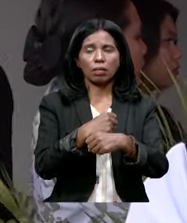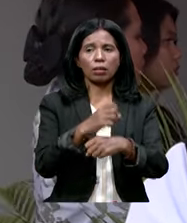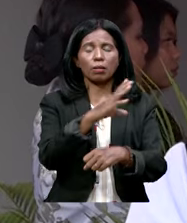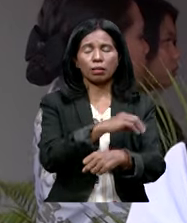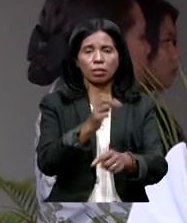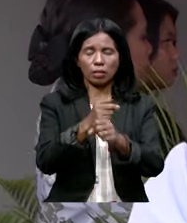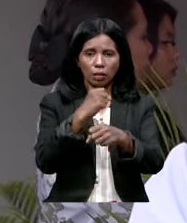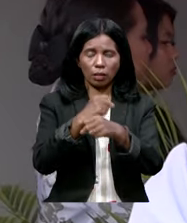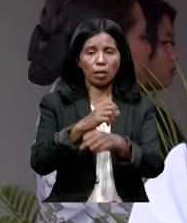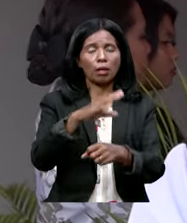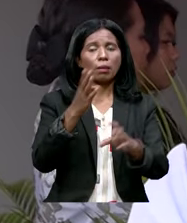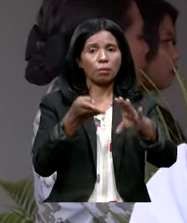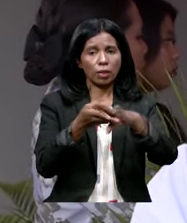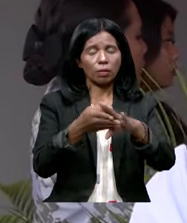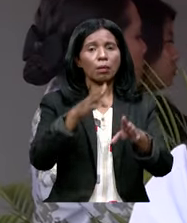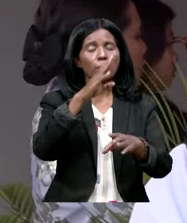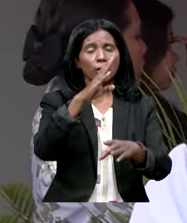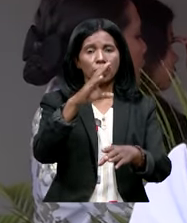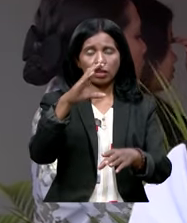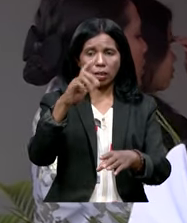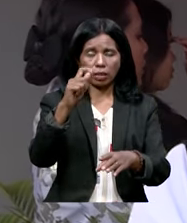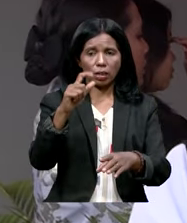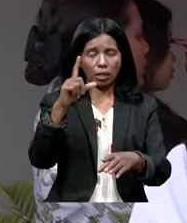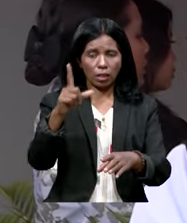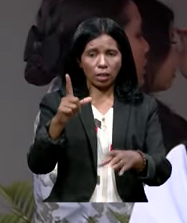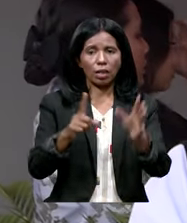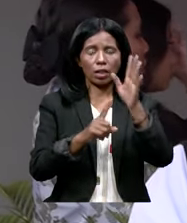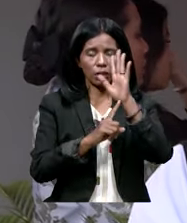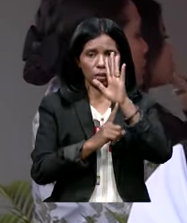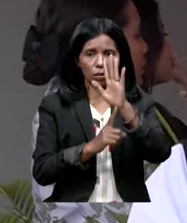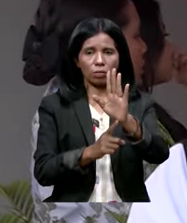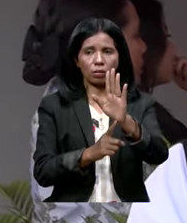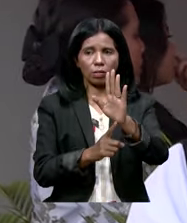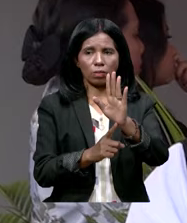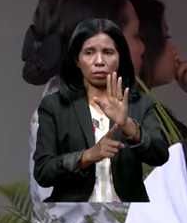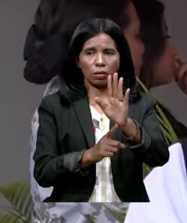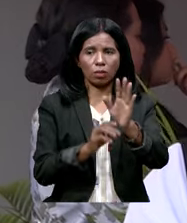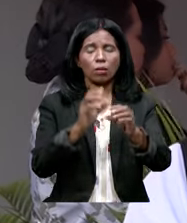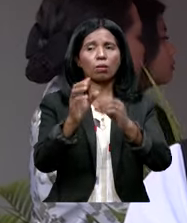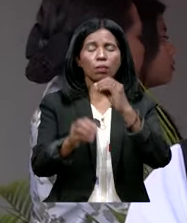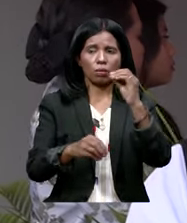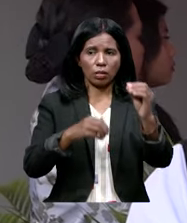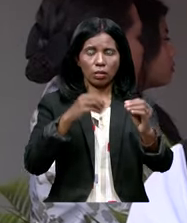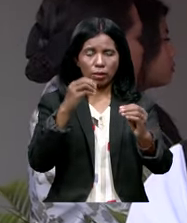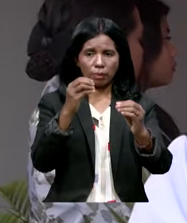saída anúncio oficial, statement oficial sobre